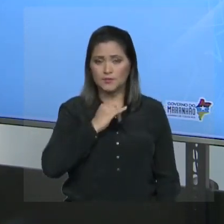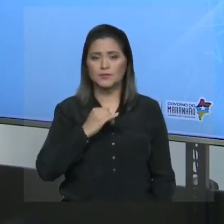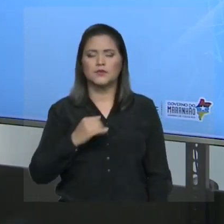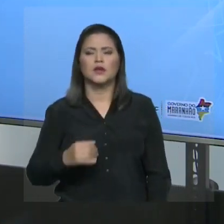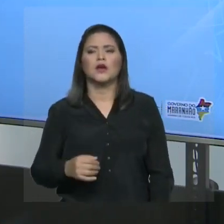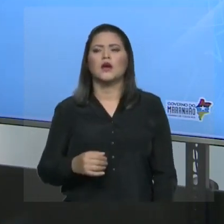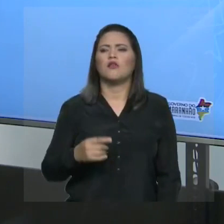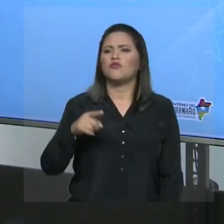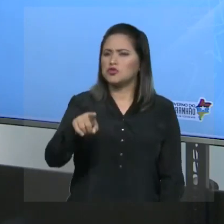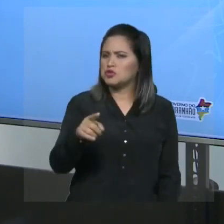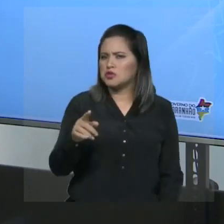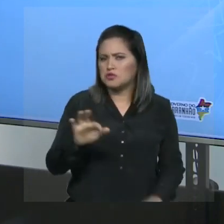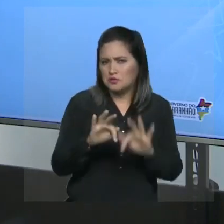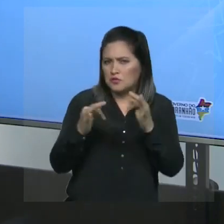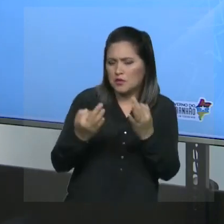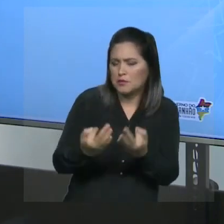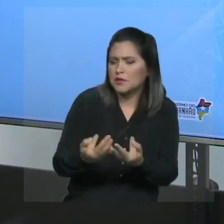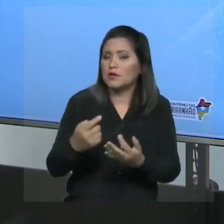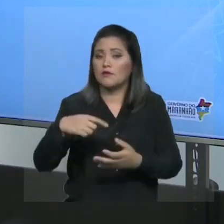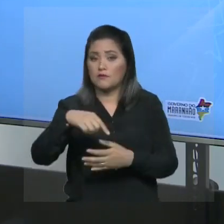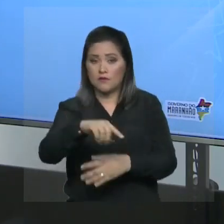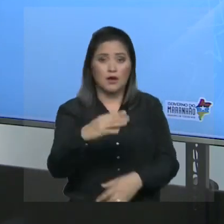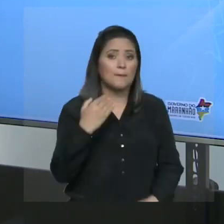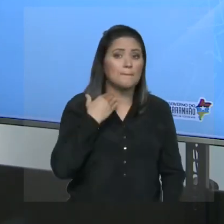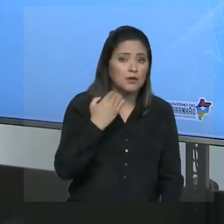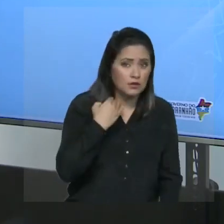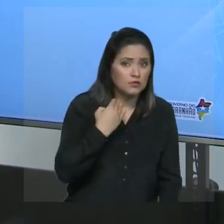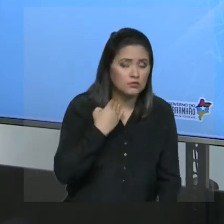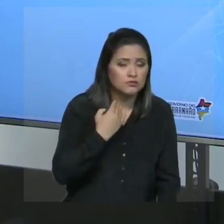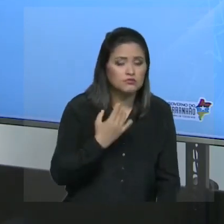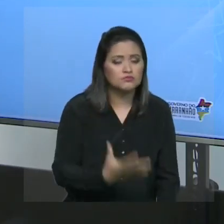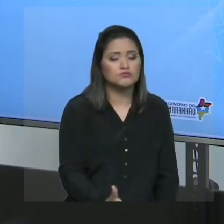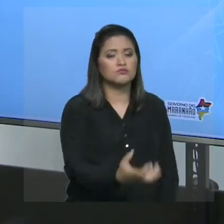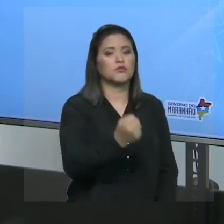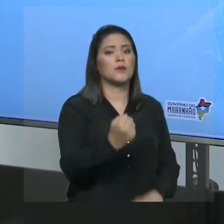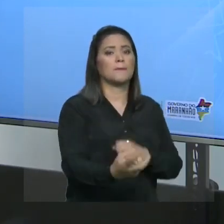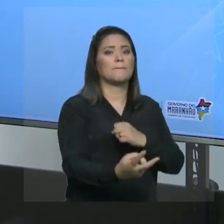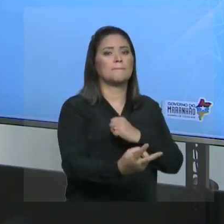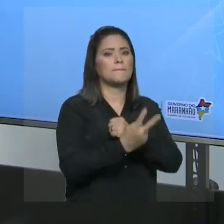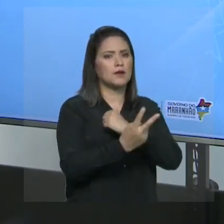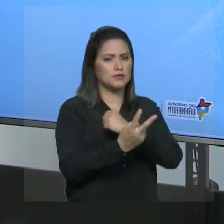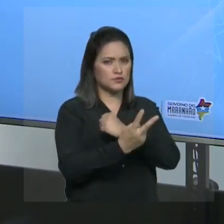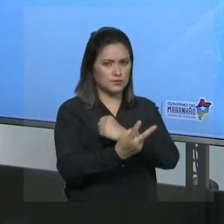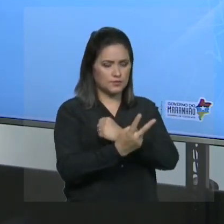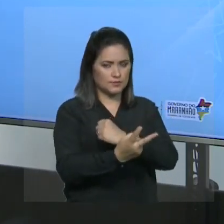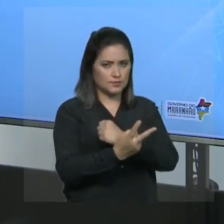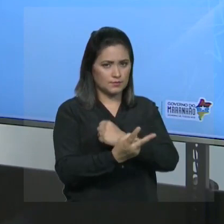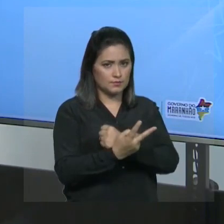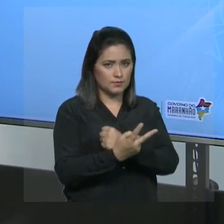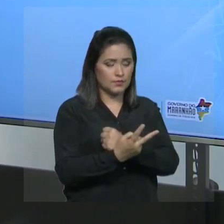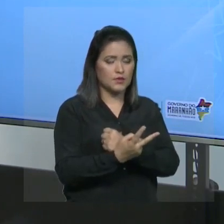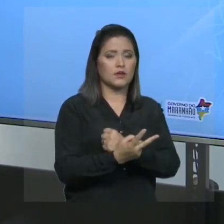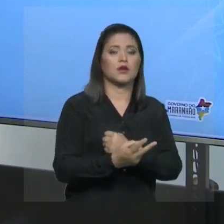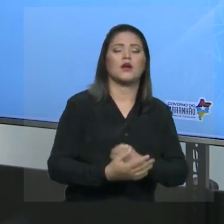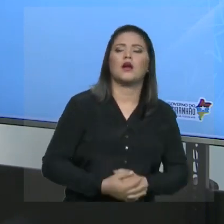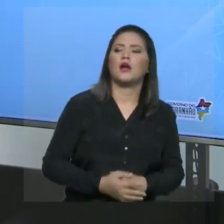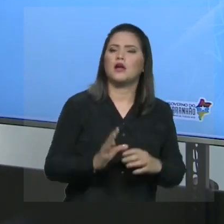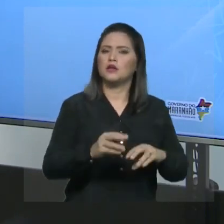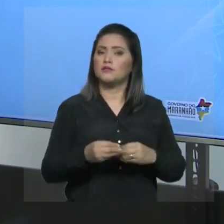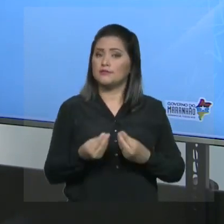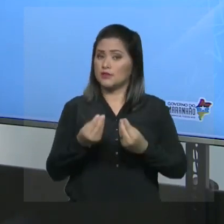empréstimo, observa que o banco, ele dá uma quantia, só que o banco, ele precisa de um ressarcimento, né, de